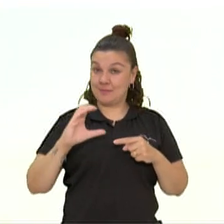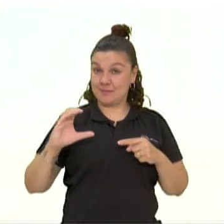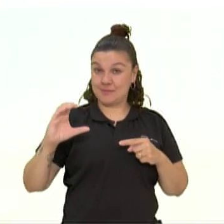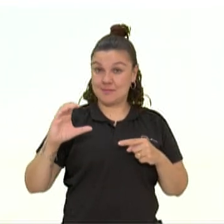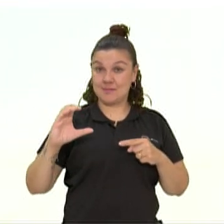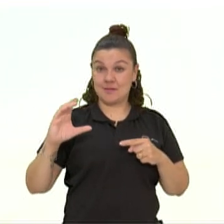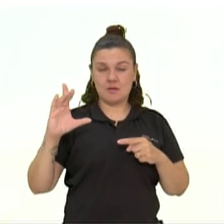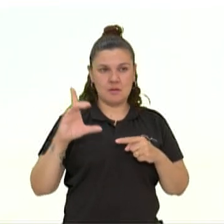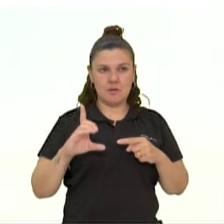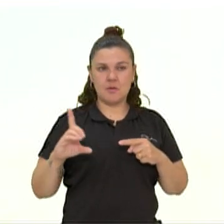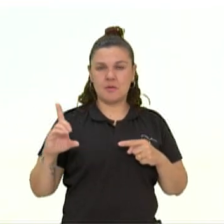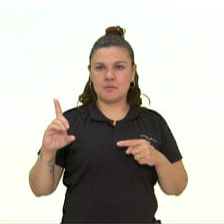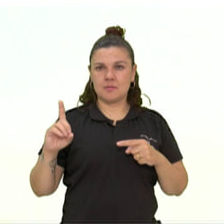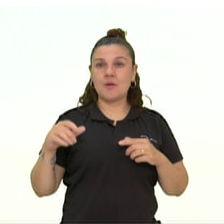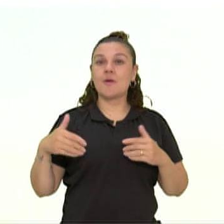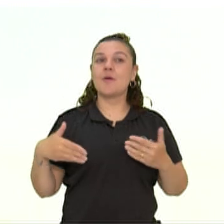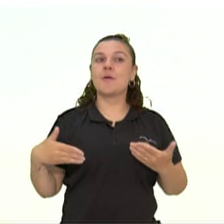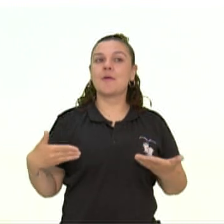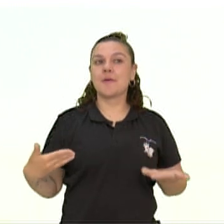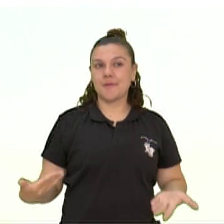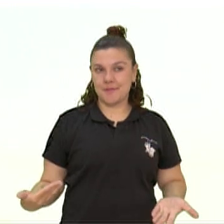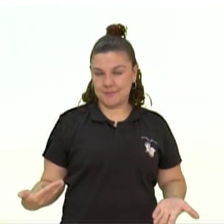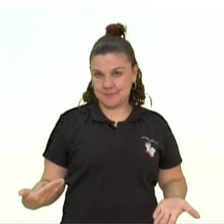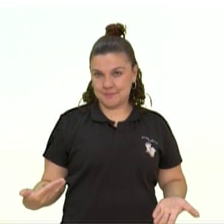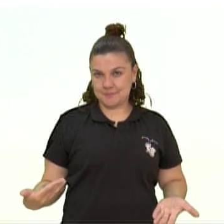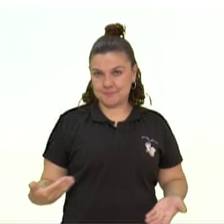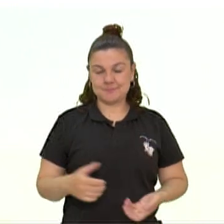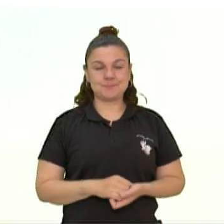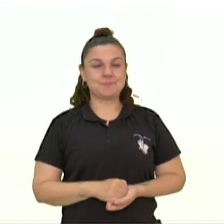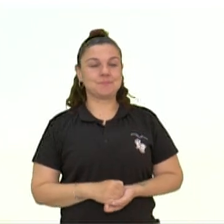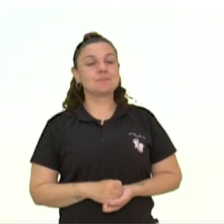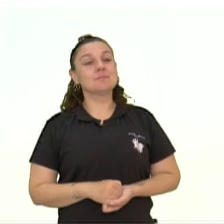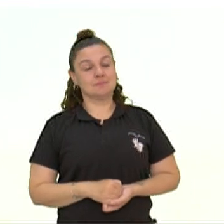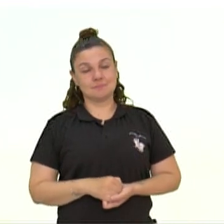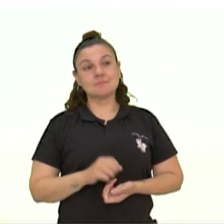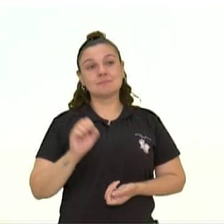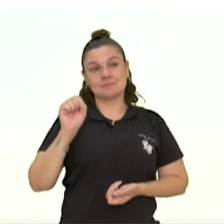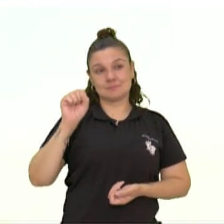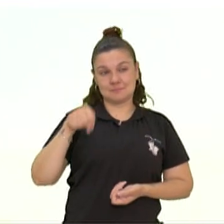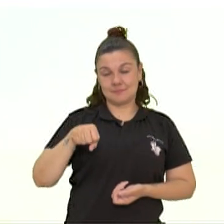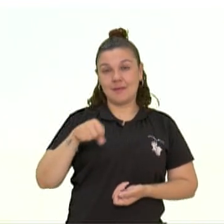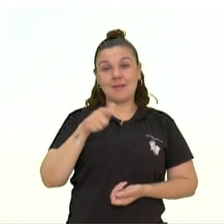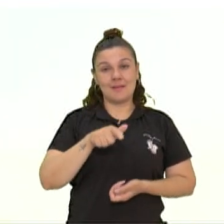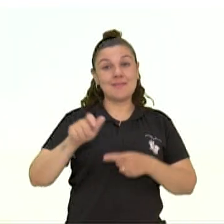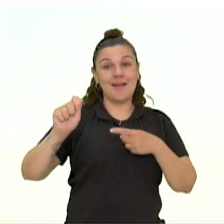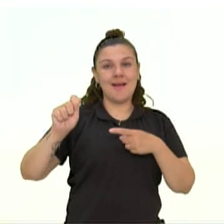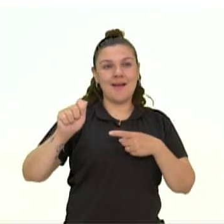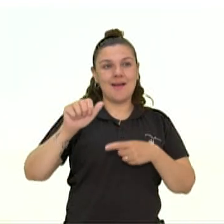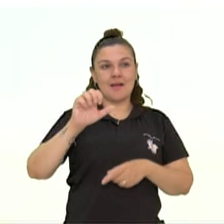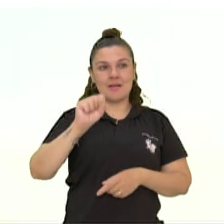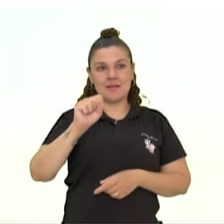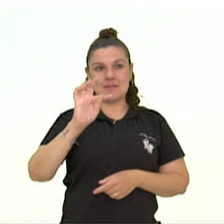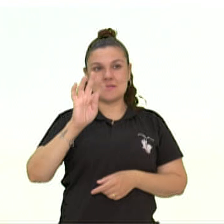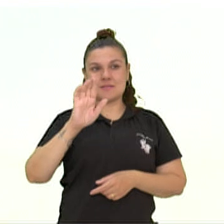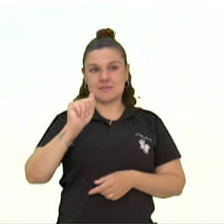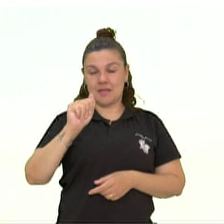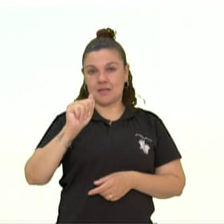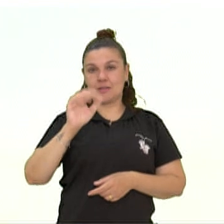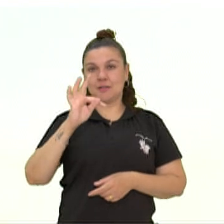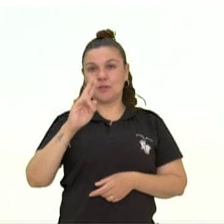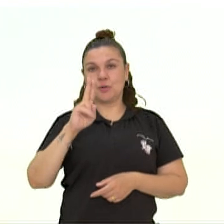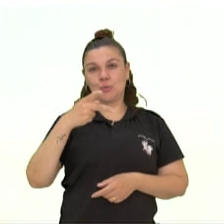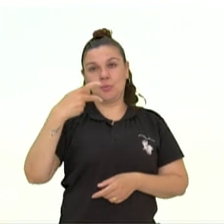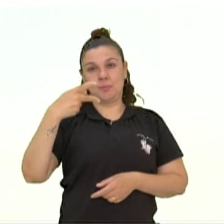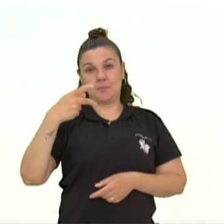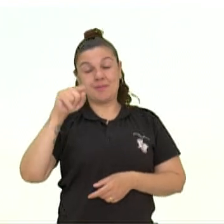C, inteligência artificial. Letra D, mecanização da agricultura. Nós vimos aí, são as startups.